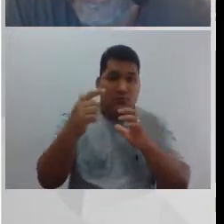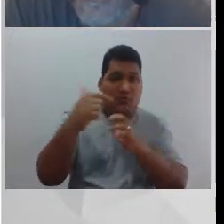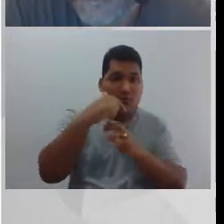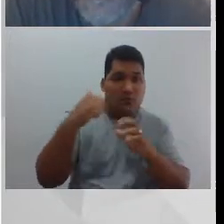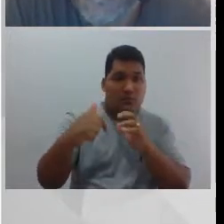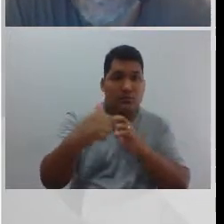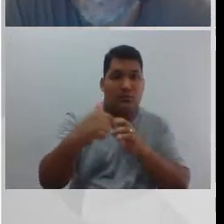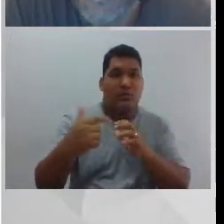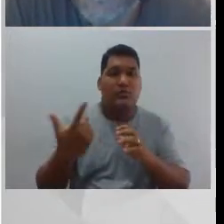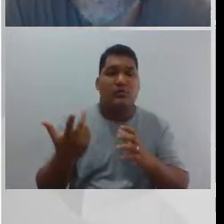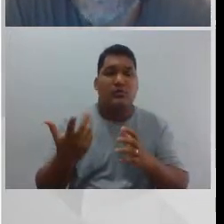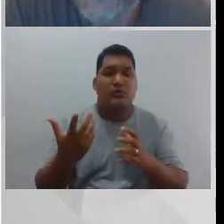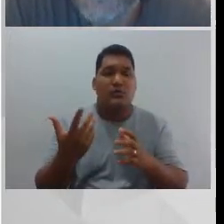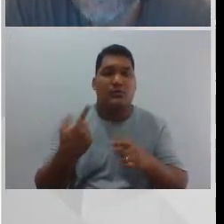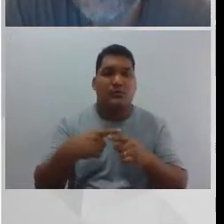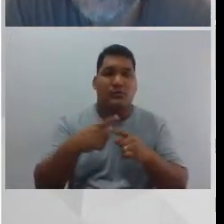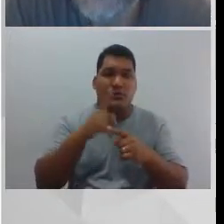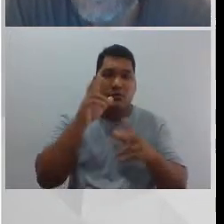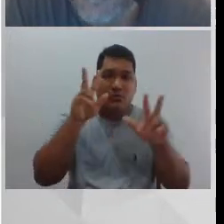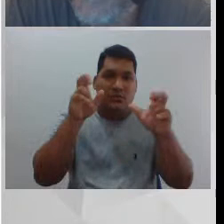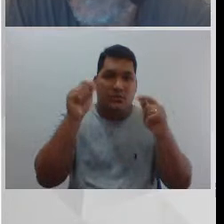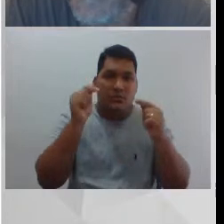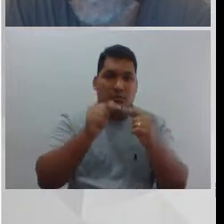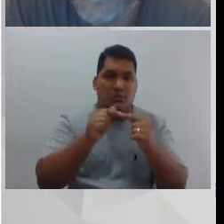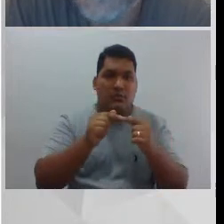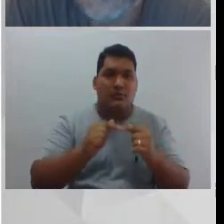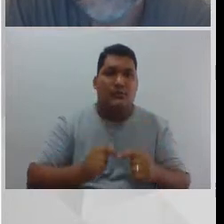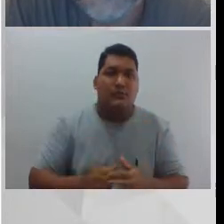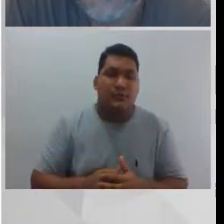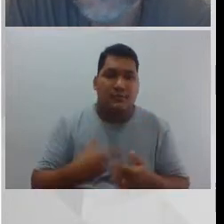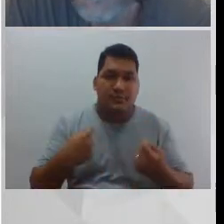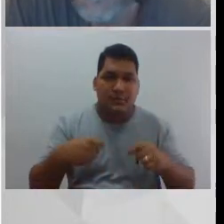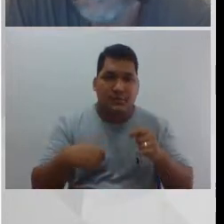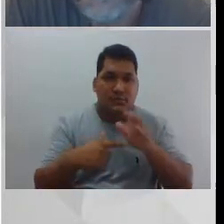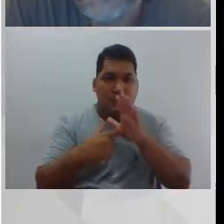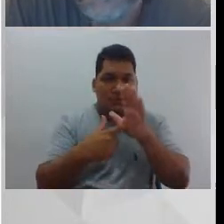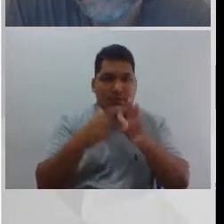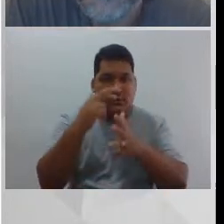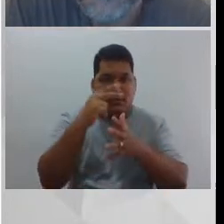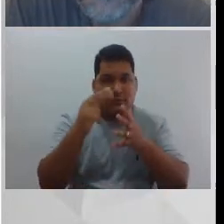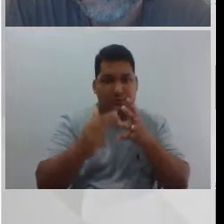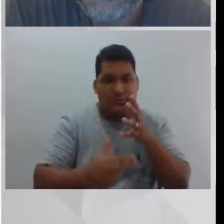a técnica da inteligência artificial que a gente vai apresentar aqui.